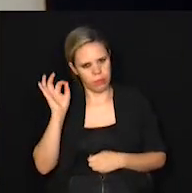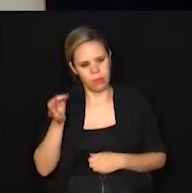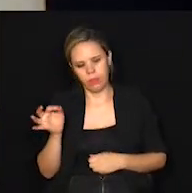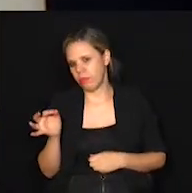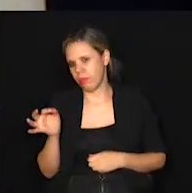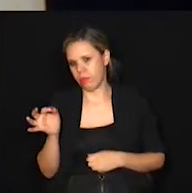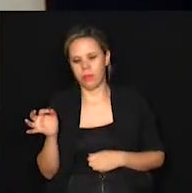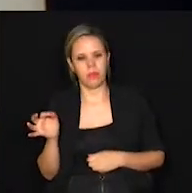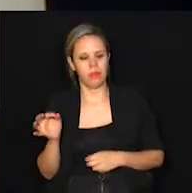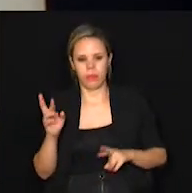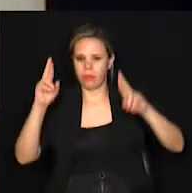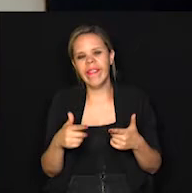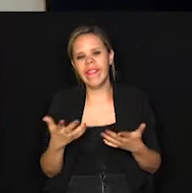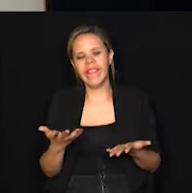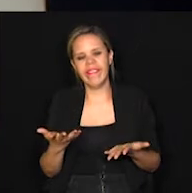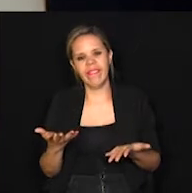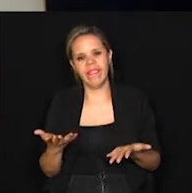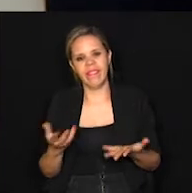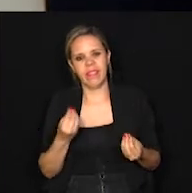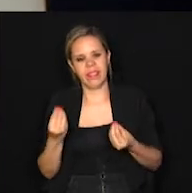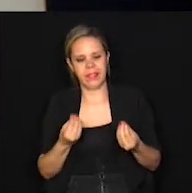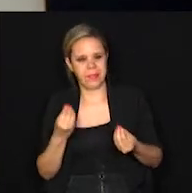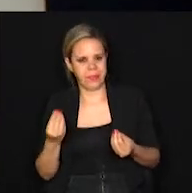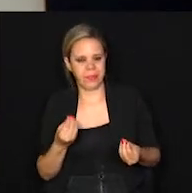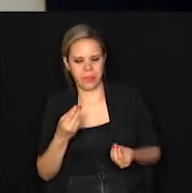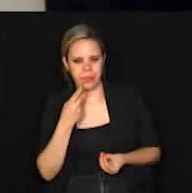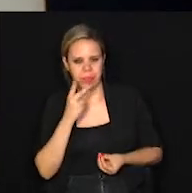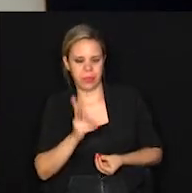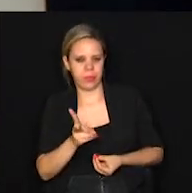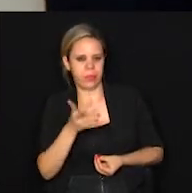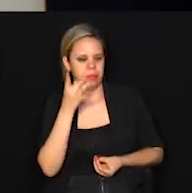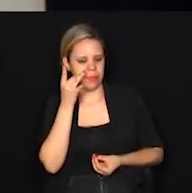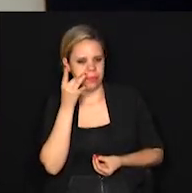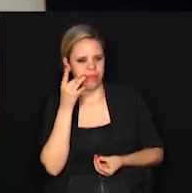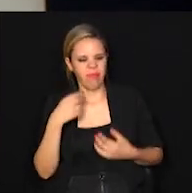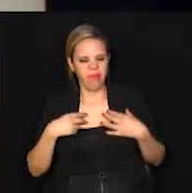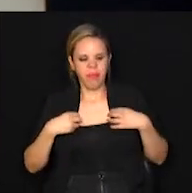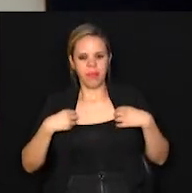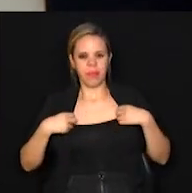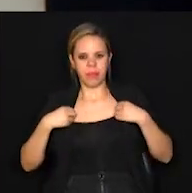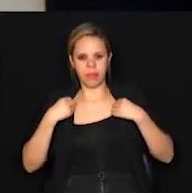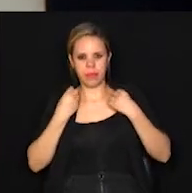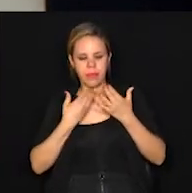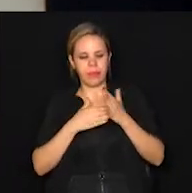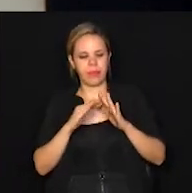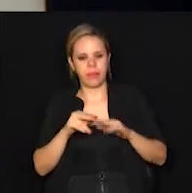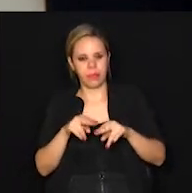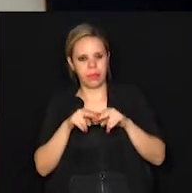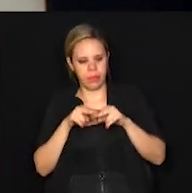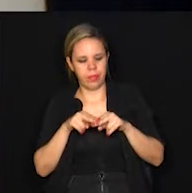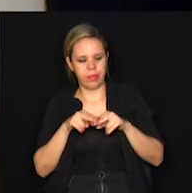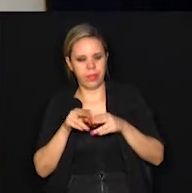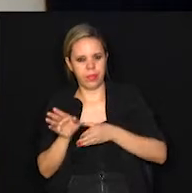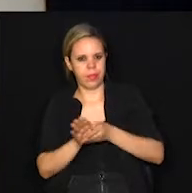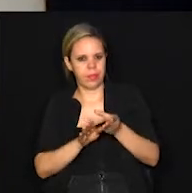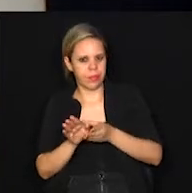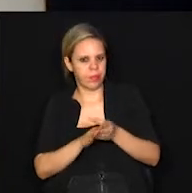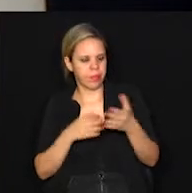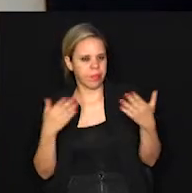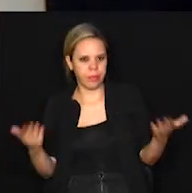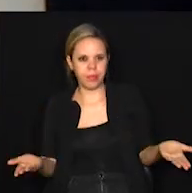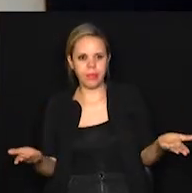têm trazido, que nós temos conversado sobre esse assunto. Então, só para reforçar,